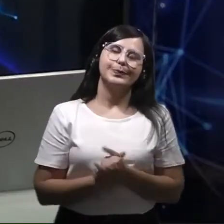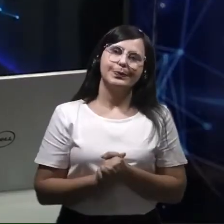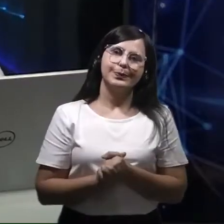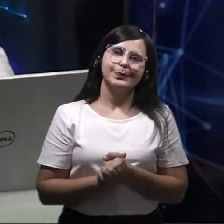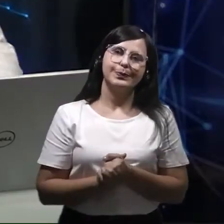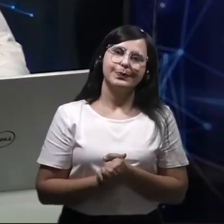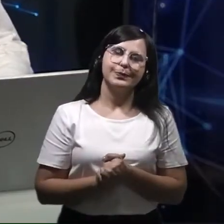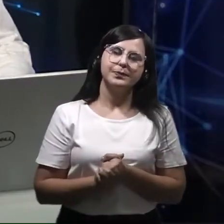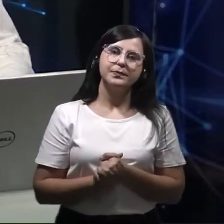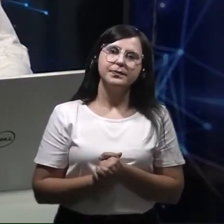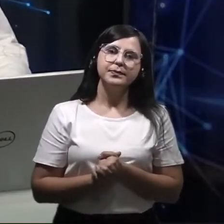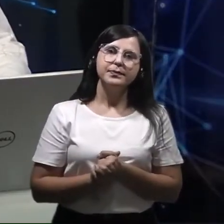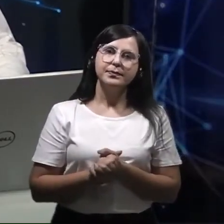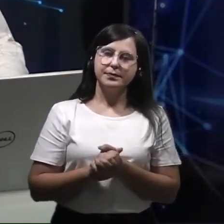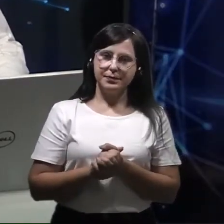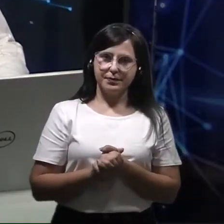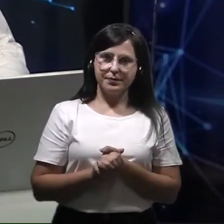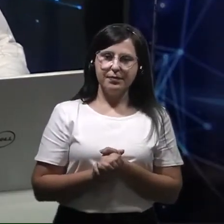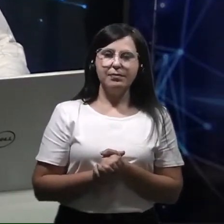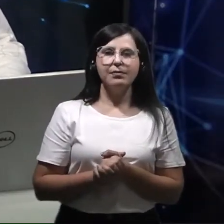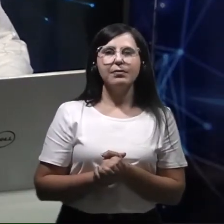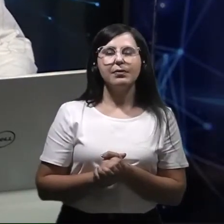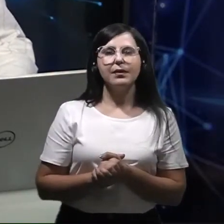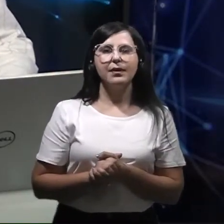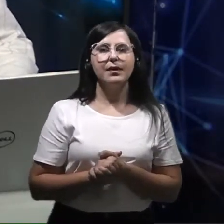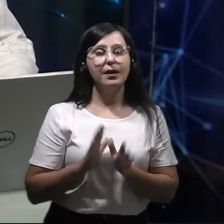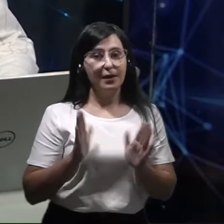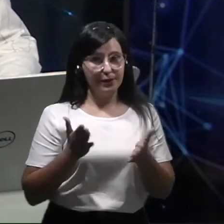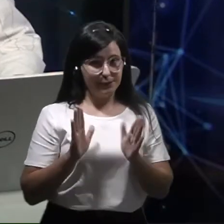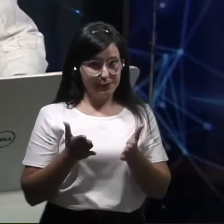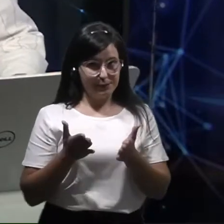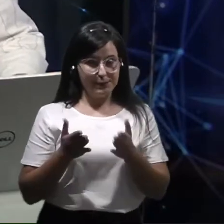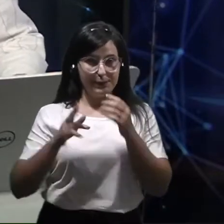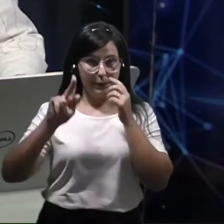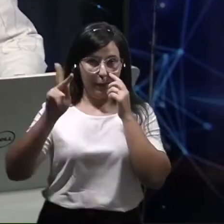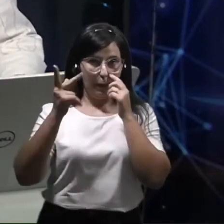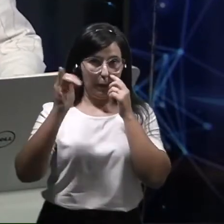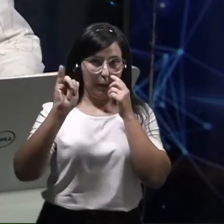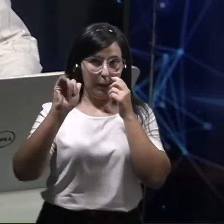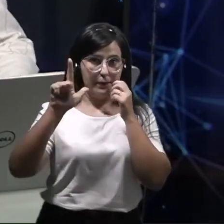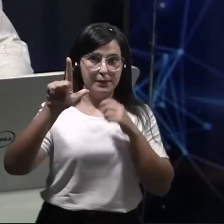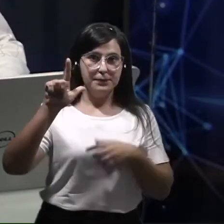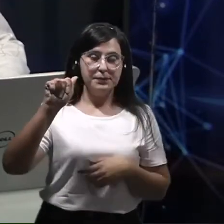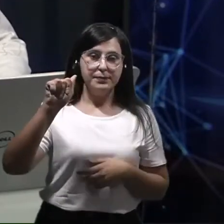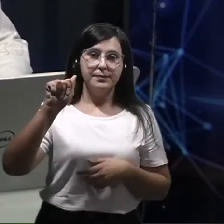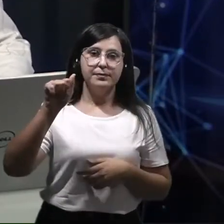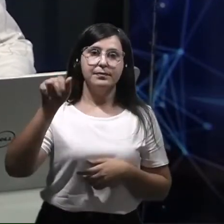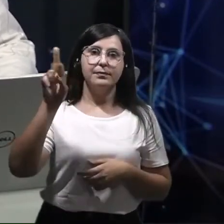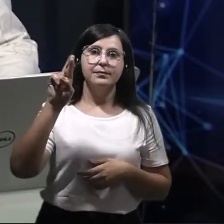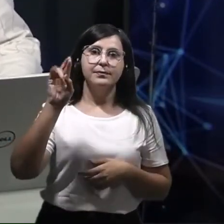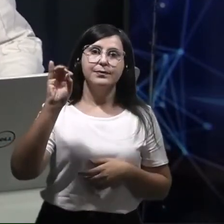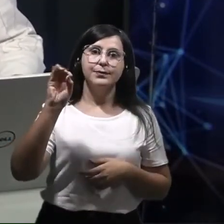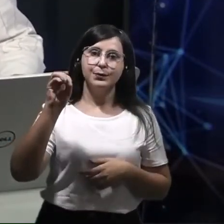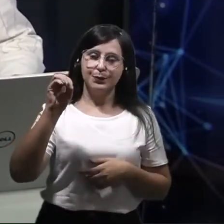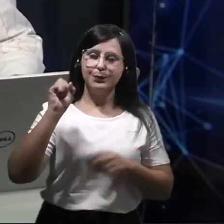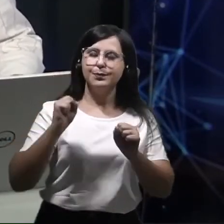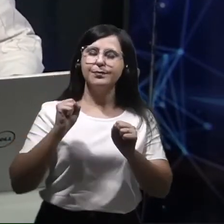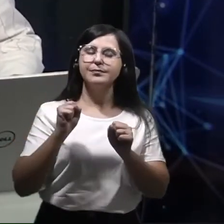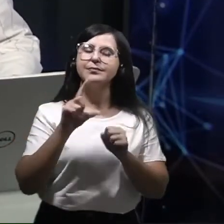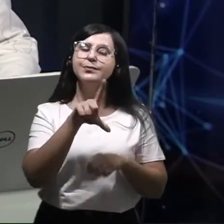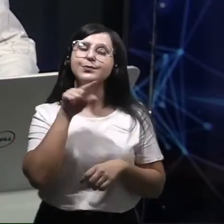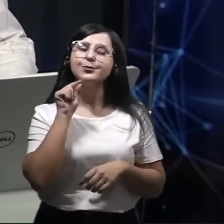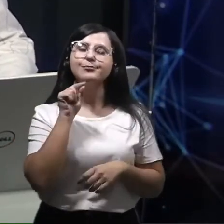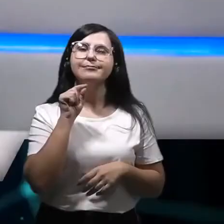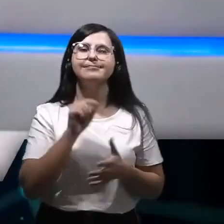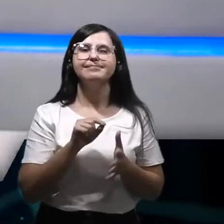Ok, concluindo agora, dando sequência, na verdade, ao giro, o candidato Hilário vai escolher o candidato que deseja fazer a sua pergunta, sendo ele, né, um que ainda